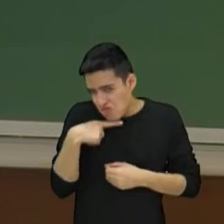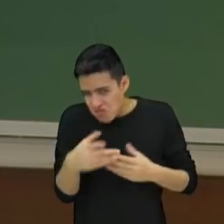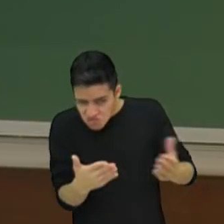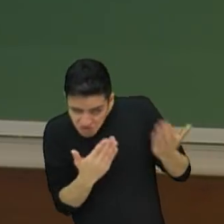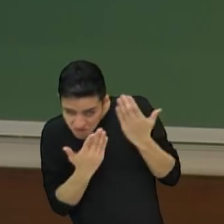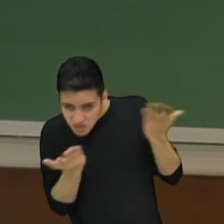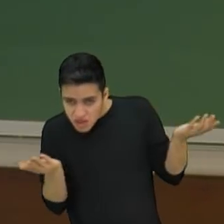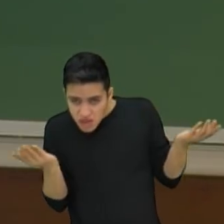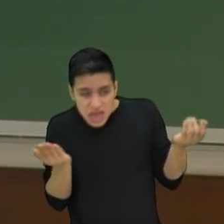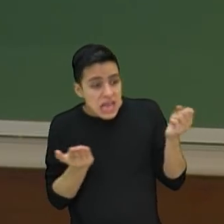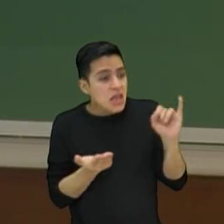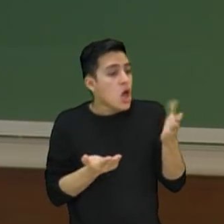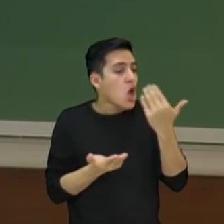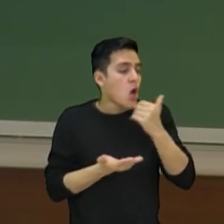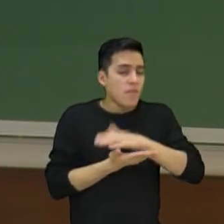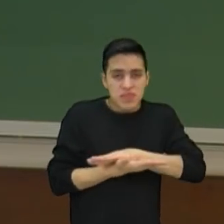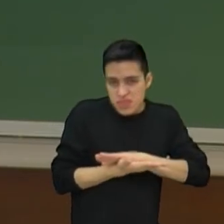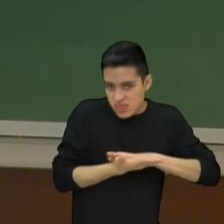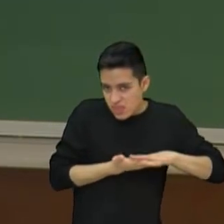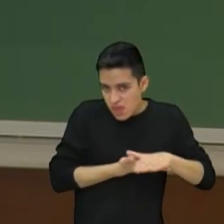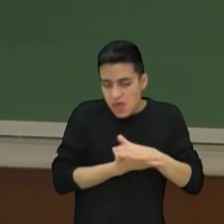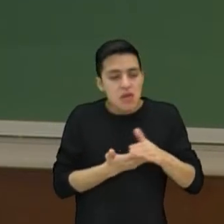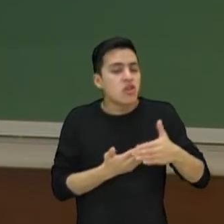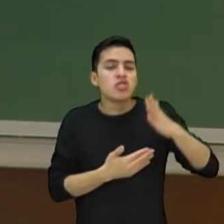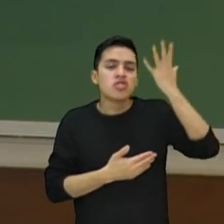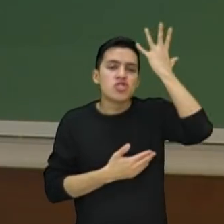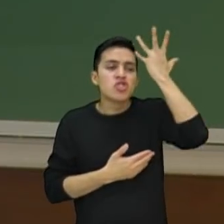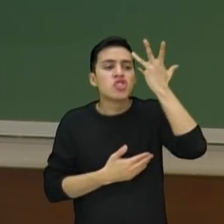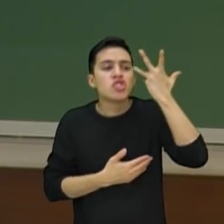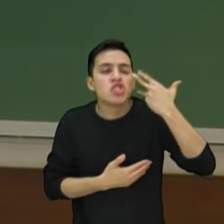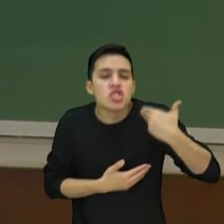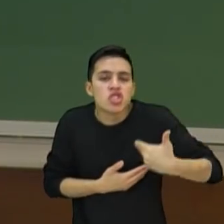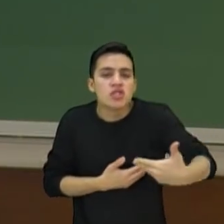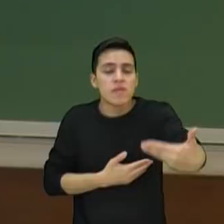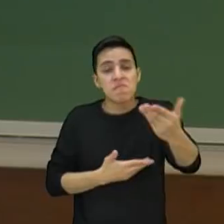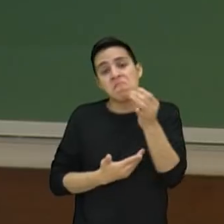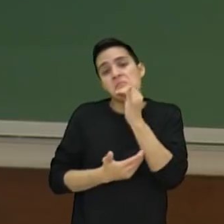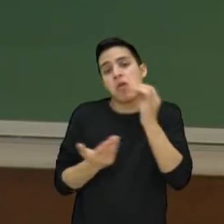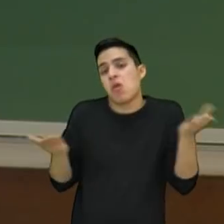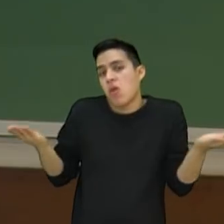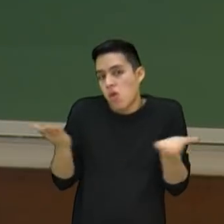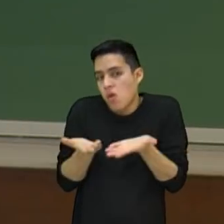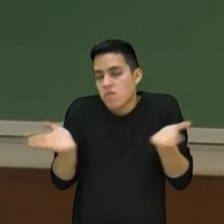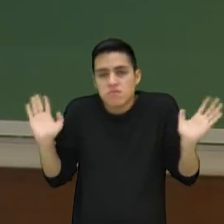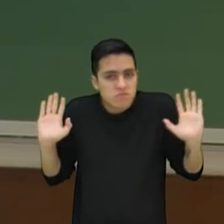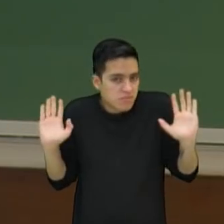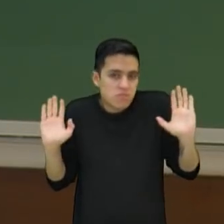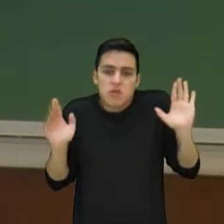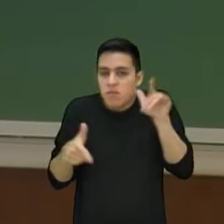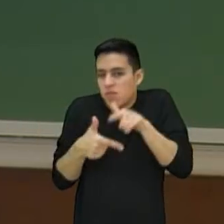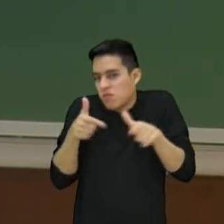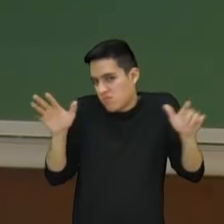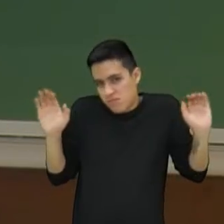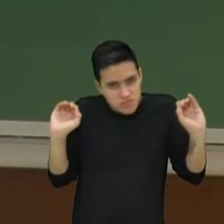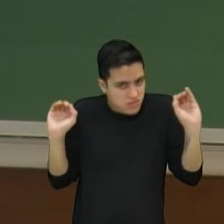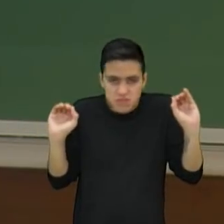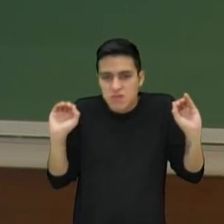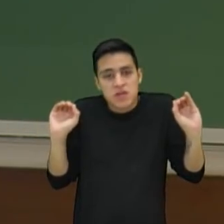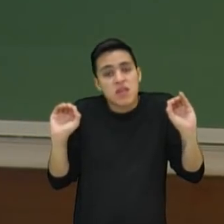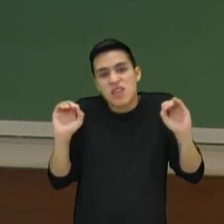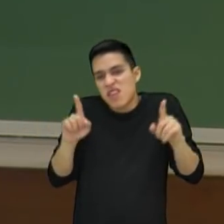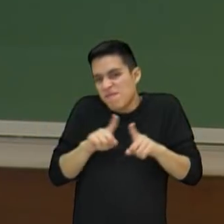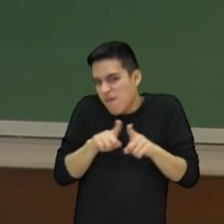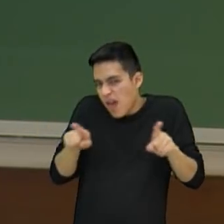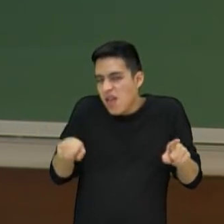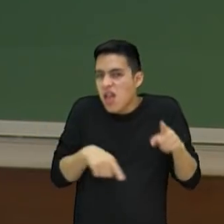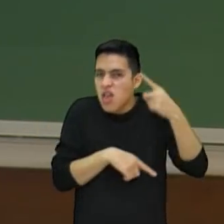se eu não comer pelos próximos dias, hoje, por exemplo, não teria tanto problema, não faria tanto mal.